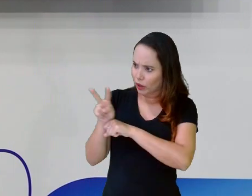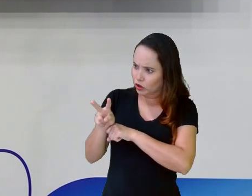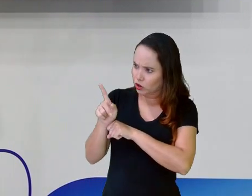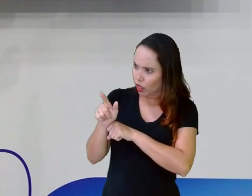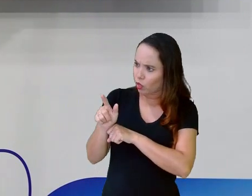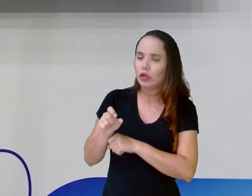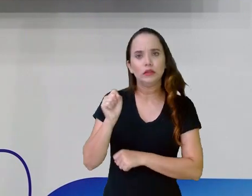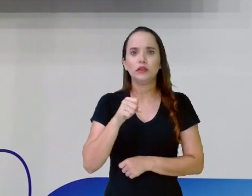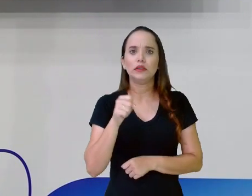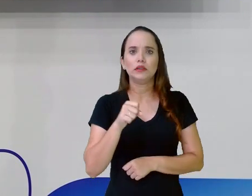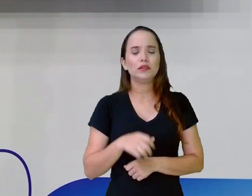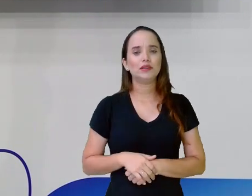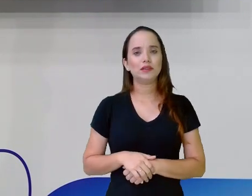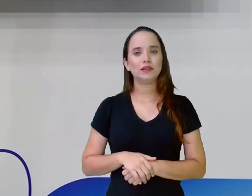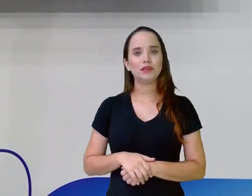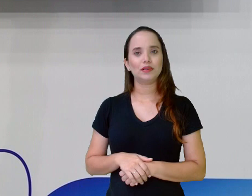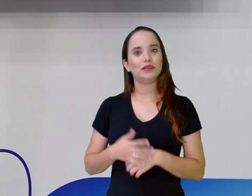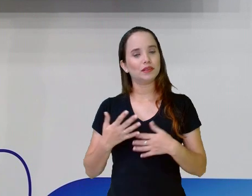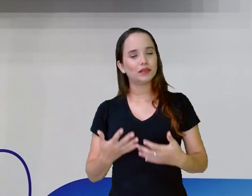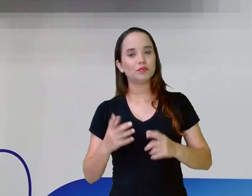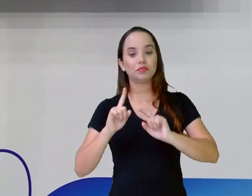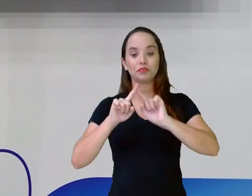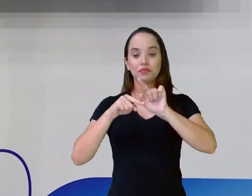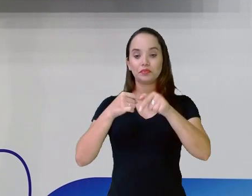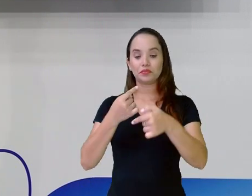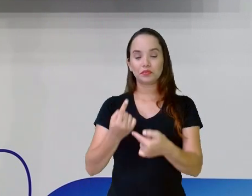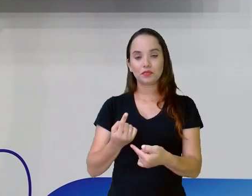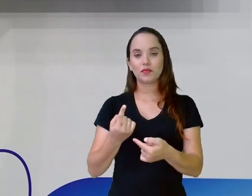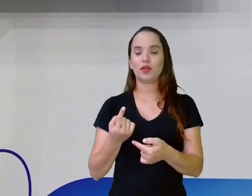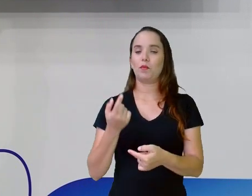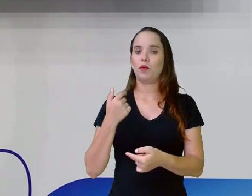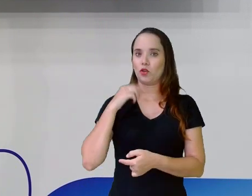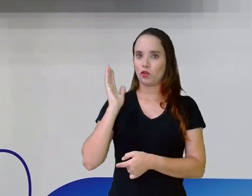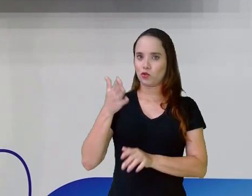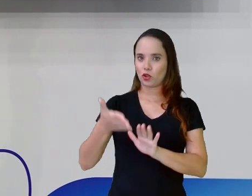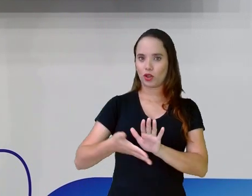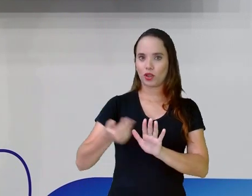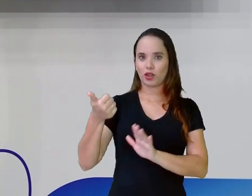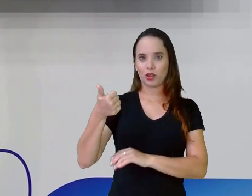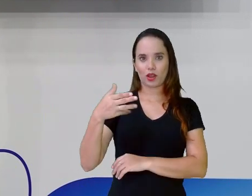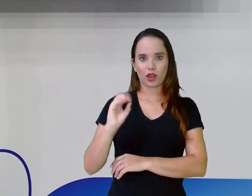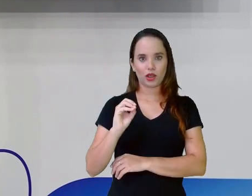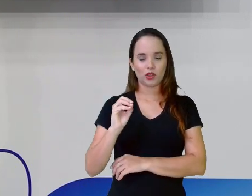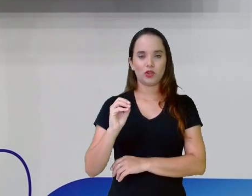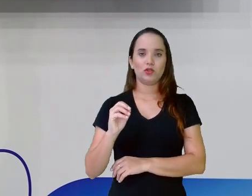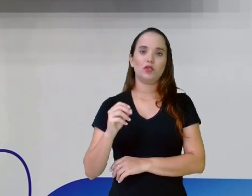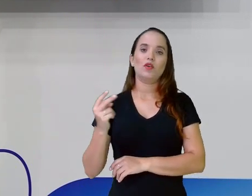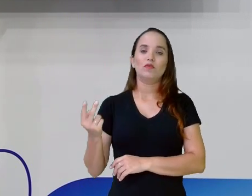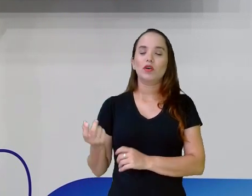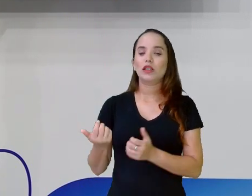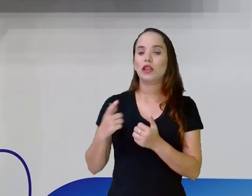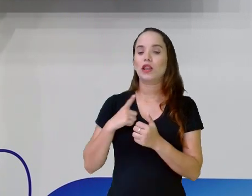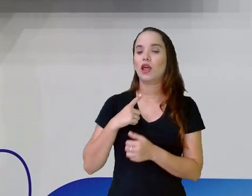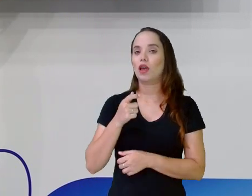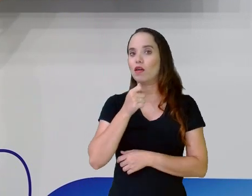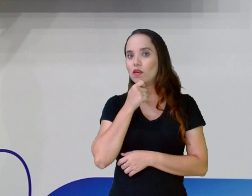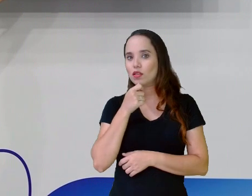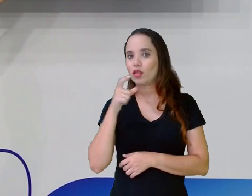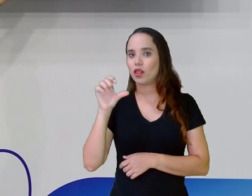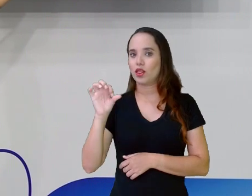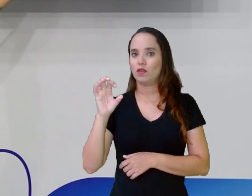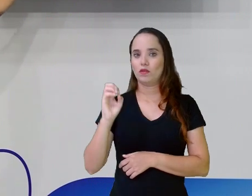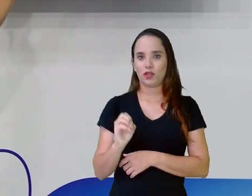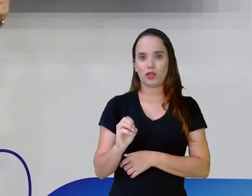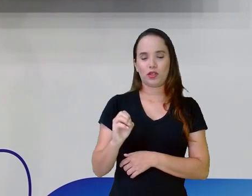pedir. E depois aqui, como eu já tirei 10, vai sobrar 90. 90 menos